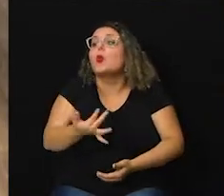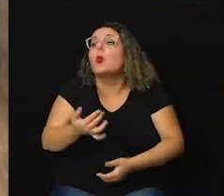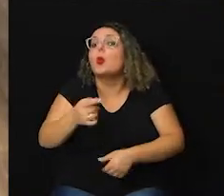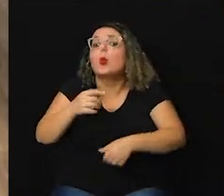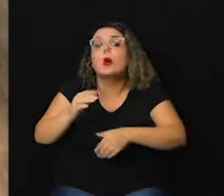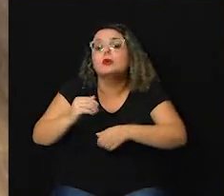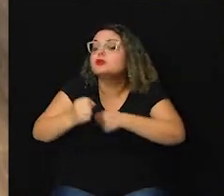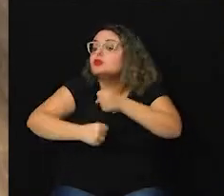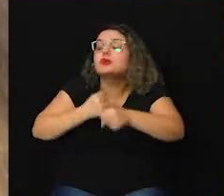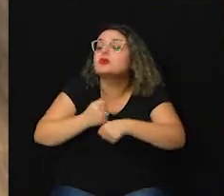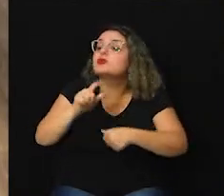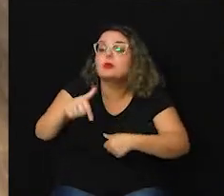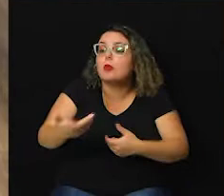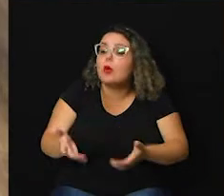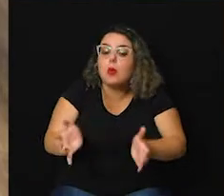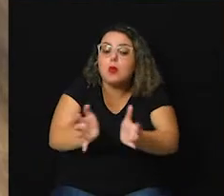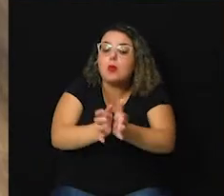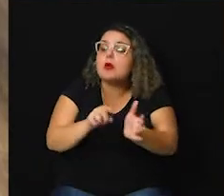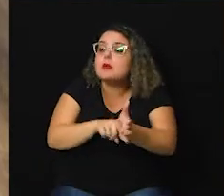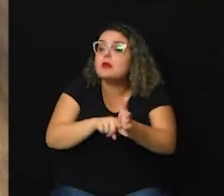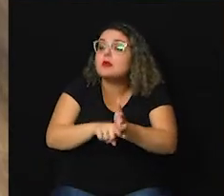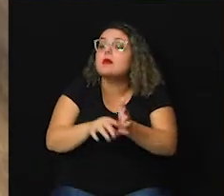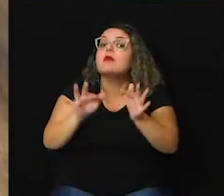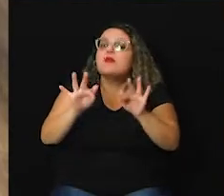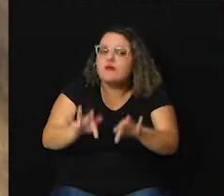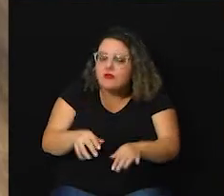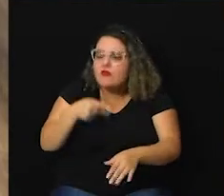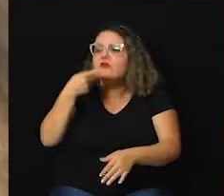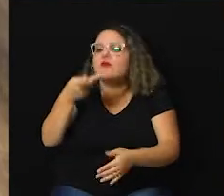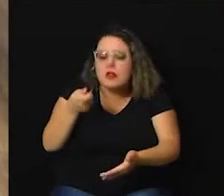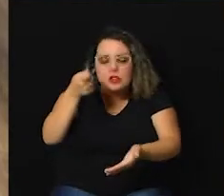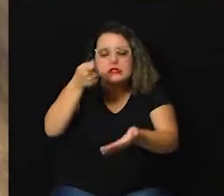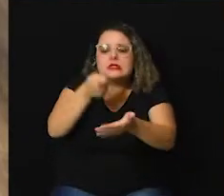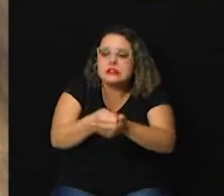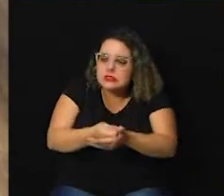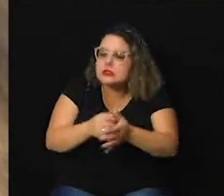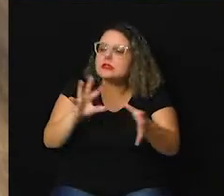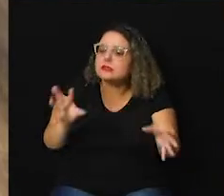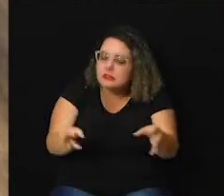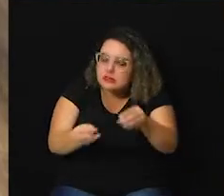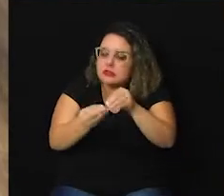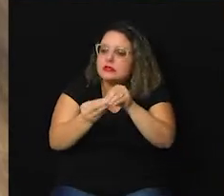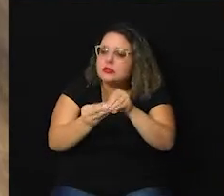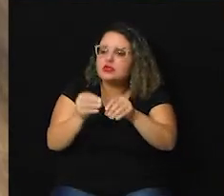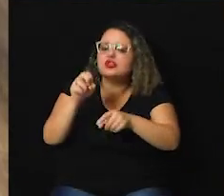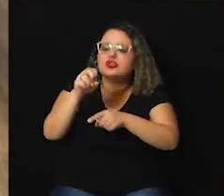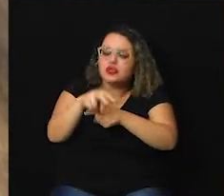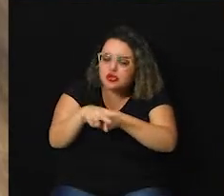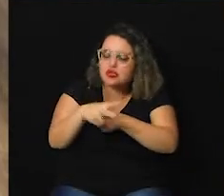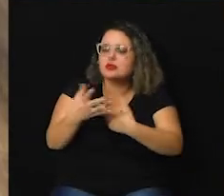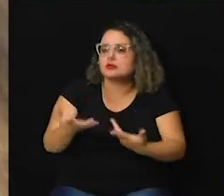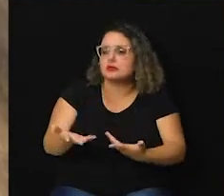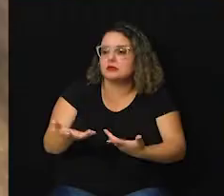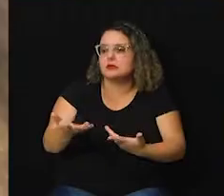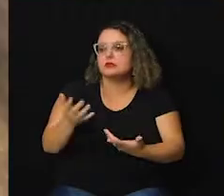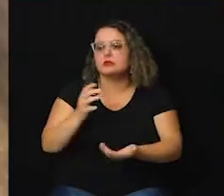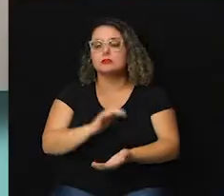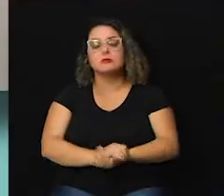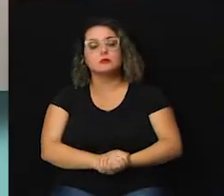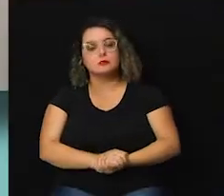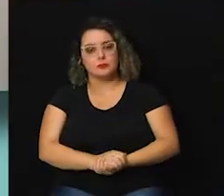tempo uma equipe de pesquisadores pode, enfim, afirmar essa conclusão de envenenamento por